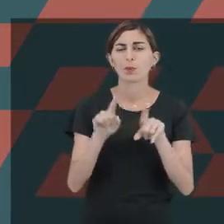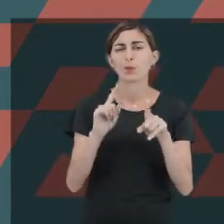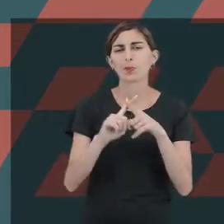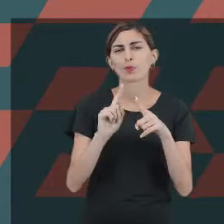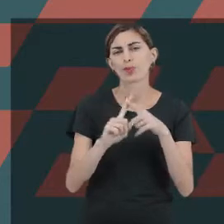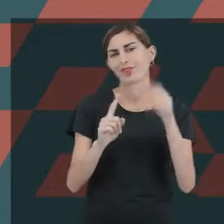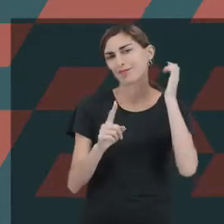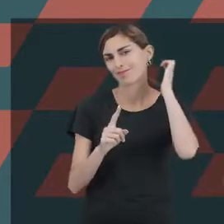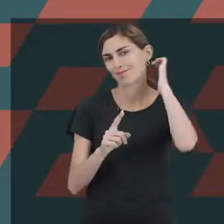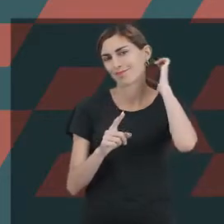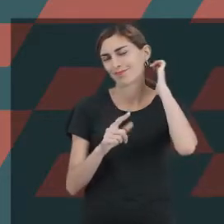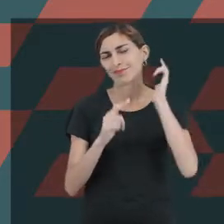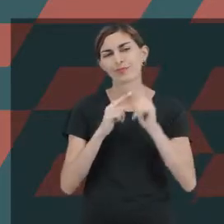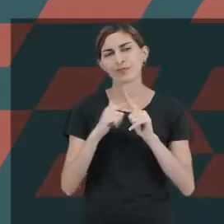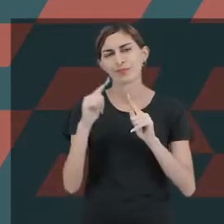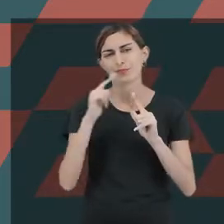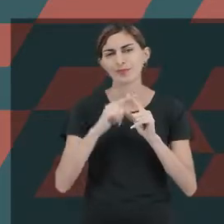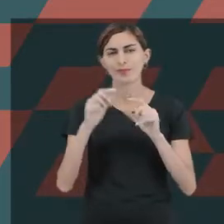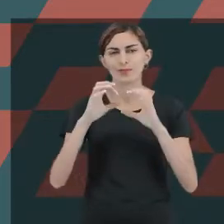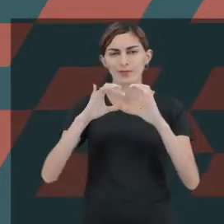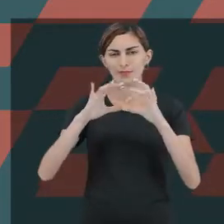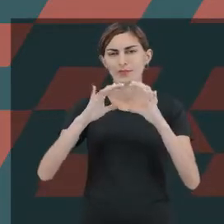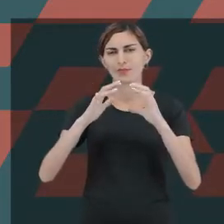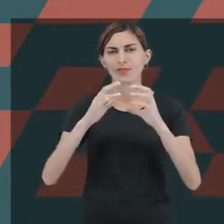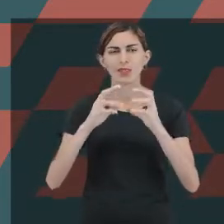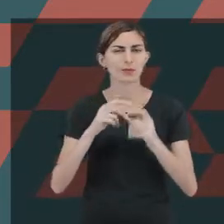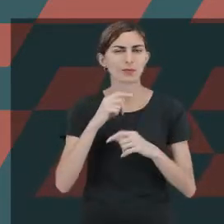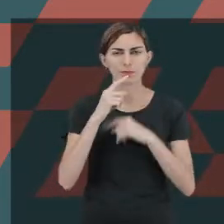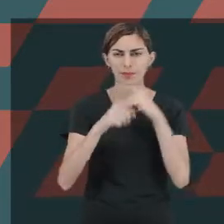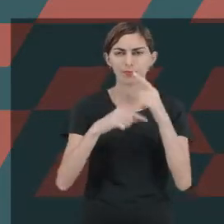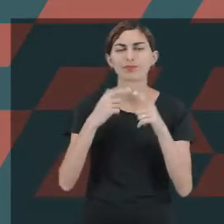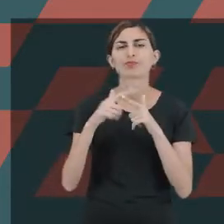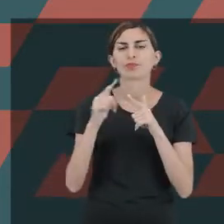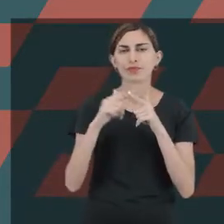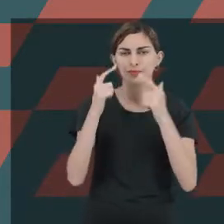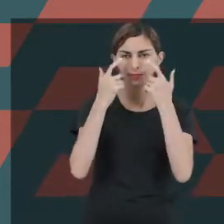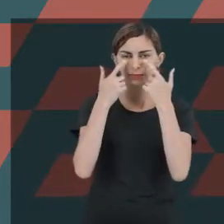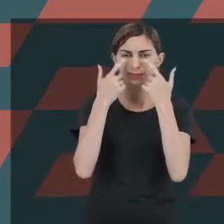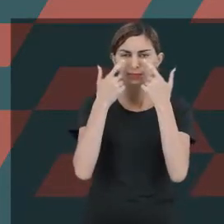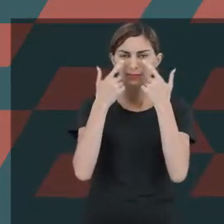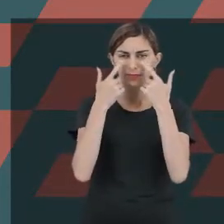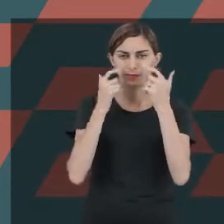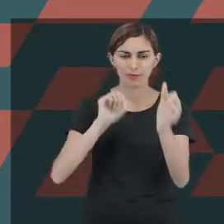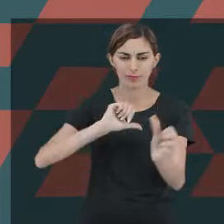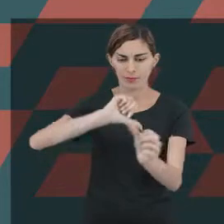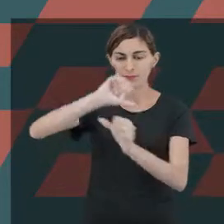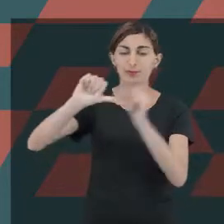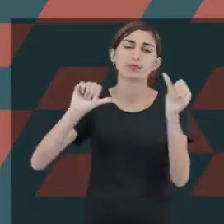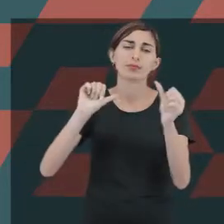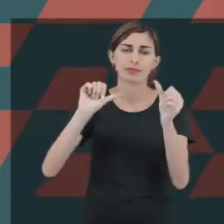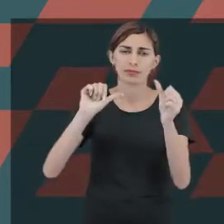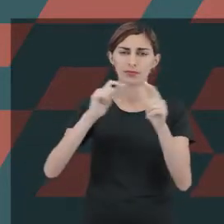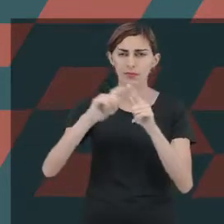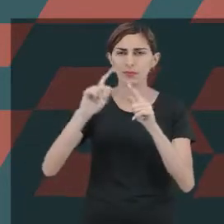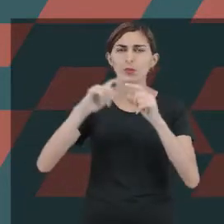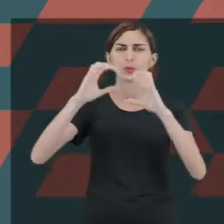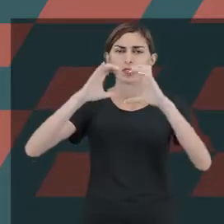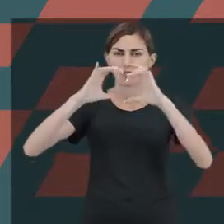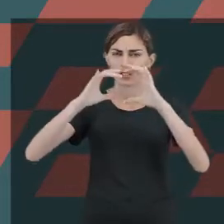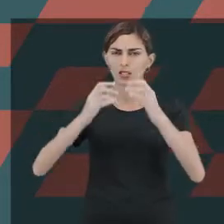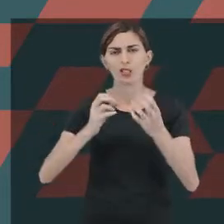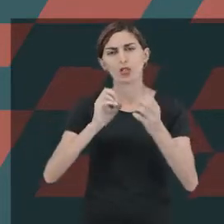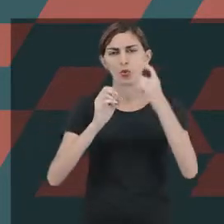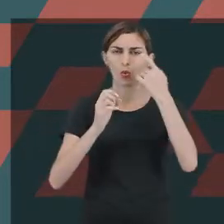comprometimento cerebral a criança não interpreta e aí tem essa alteração visual. Então, a alteração visual pode ser por problema cerebral e por problema no olho ou